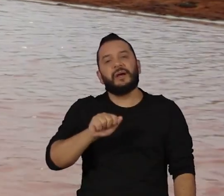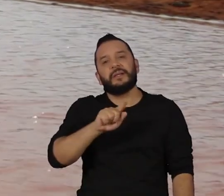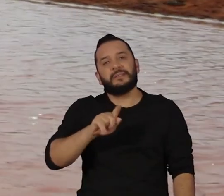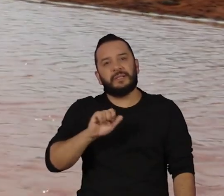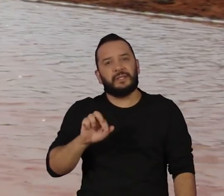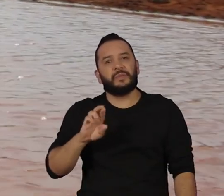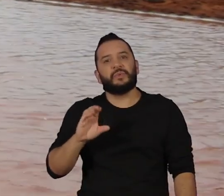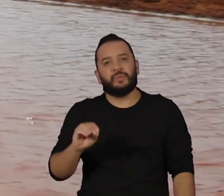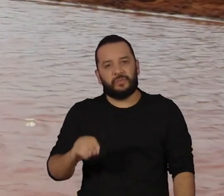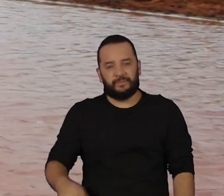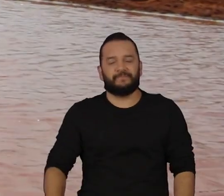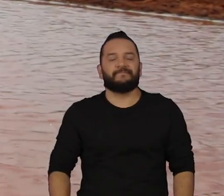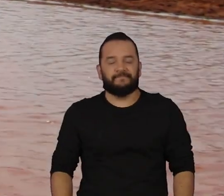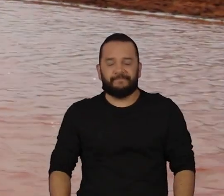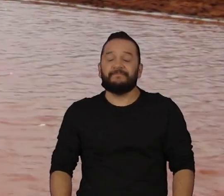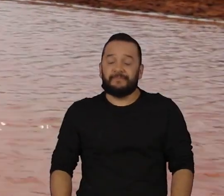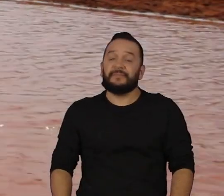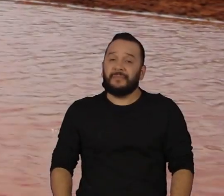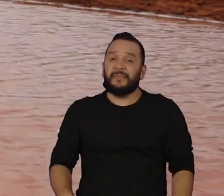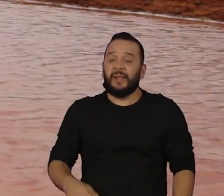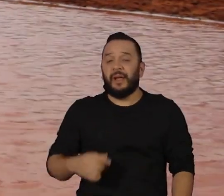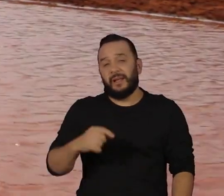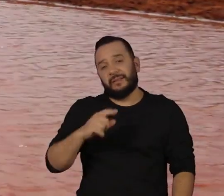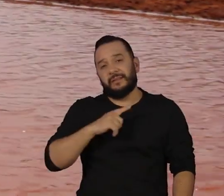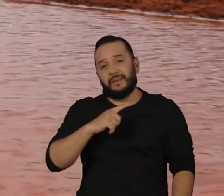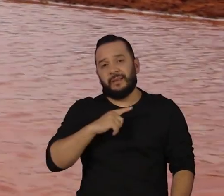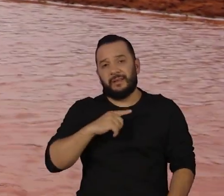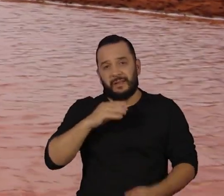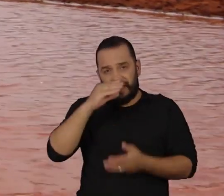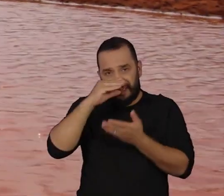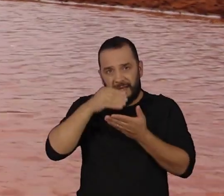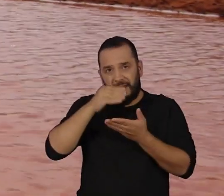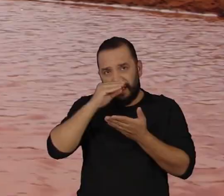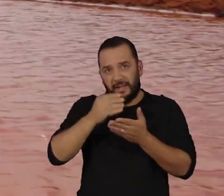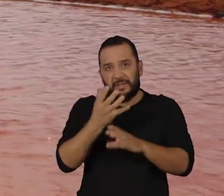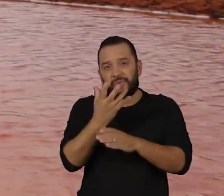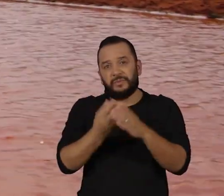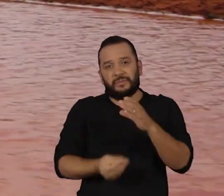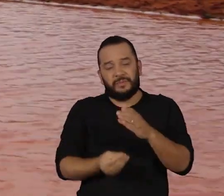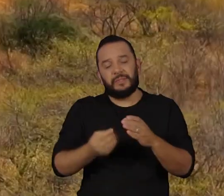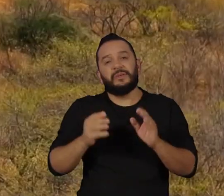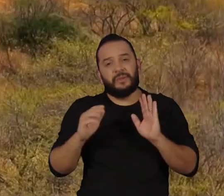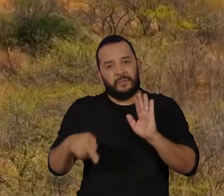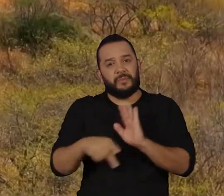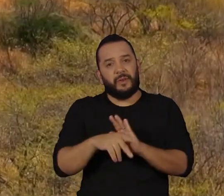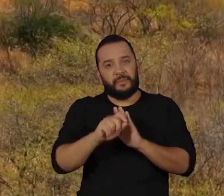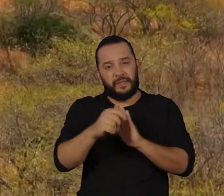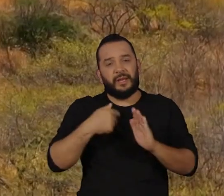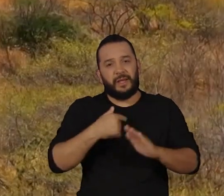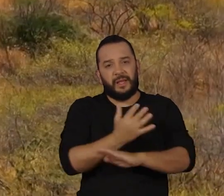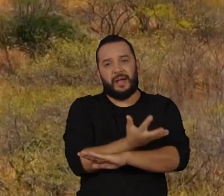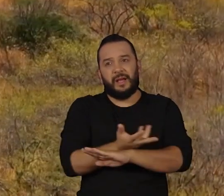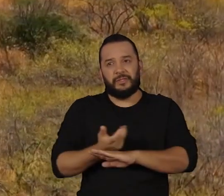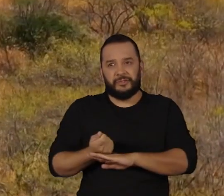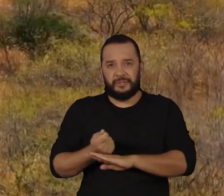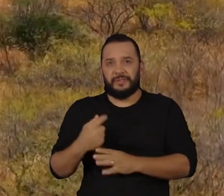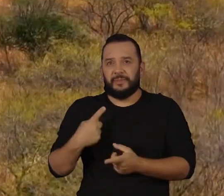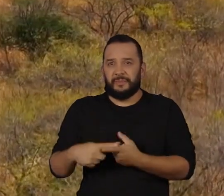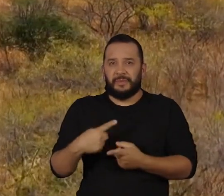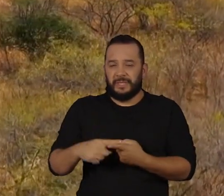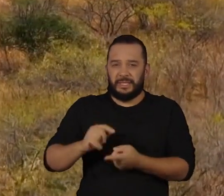O desaparecimento da anta na Caatinga é consequência de um problema mais amplo, a destruição do